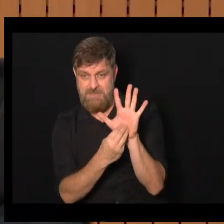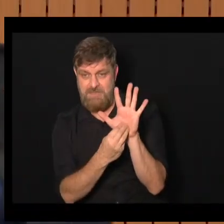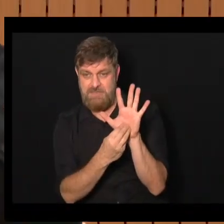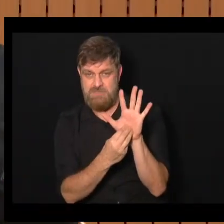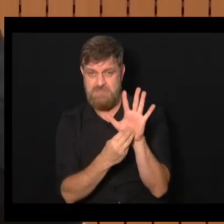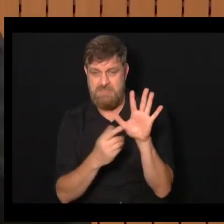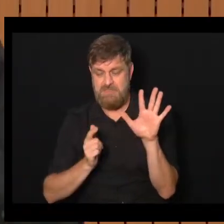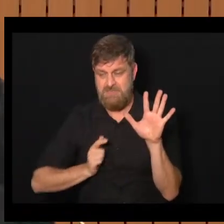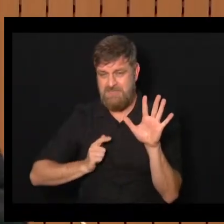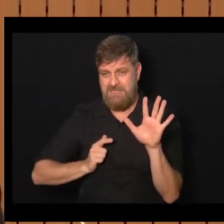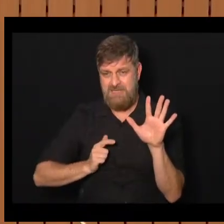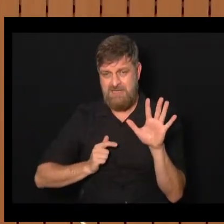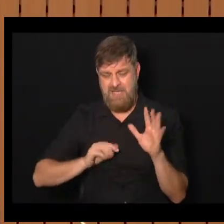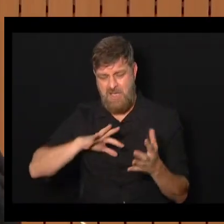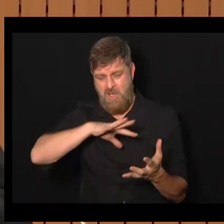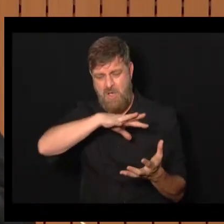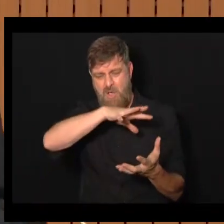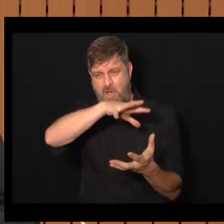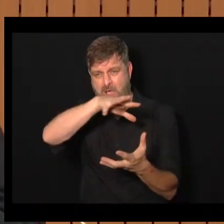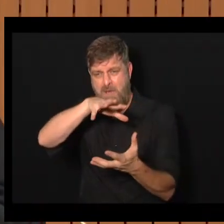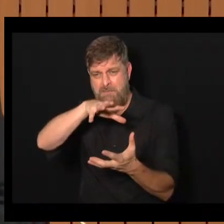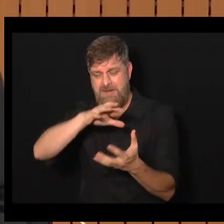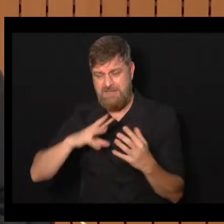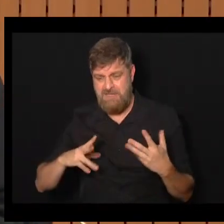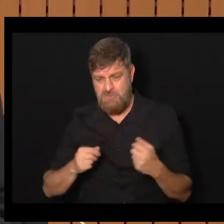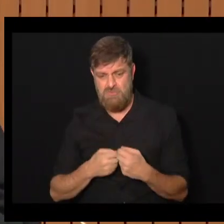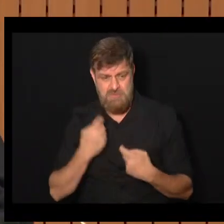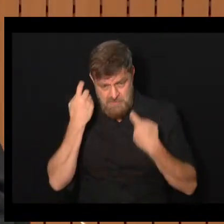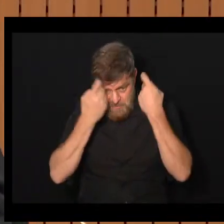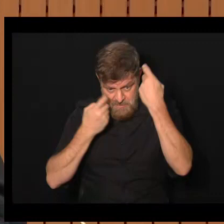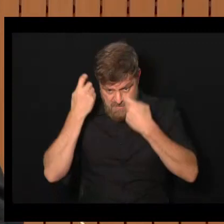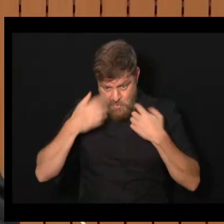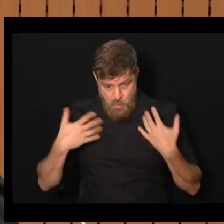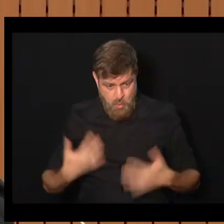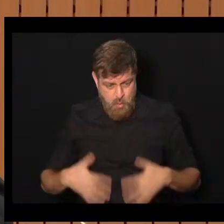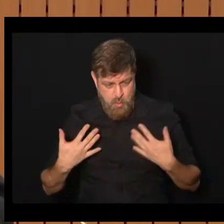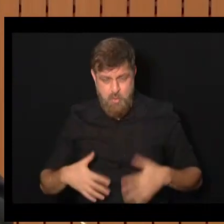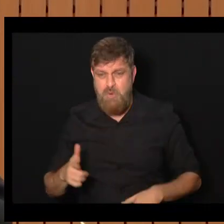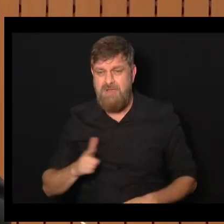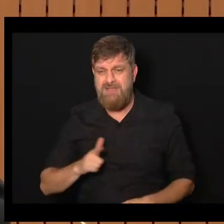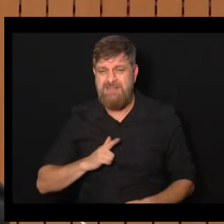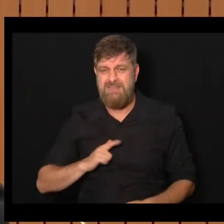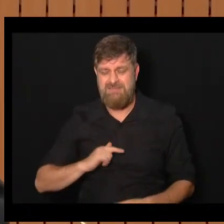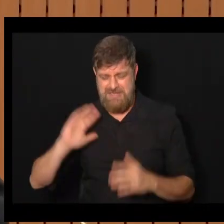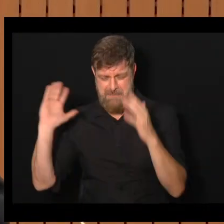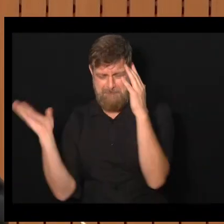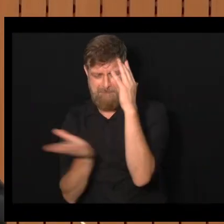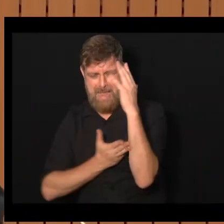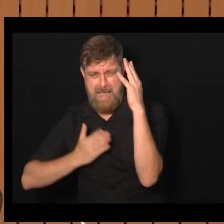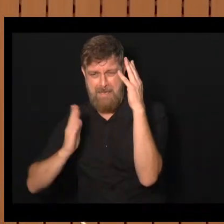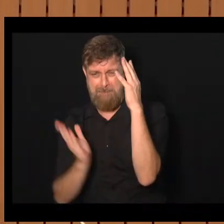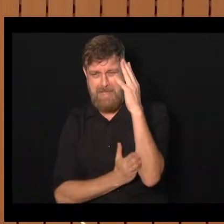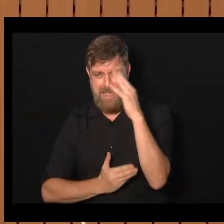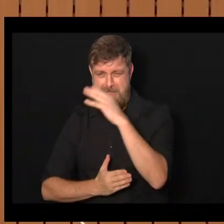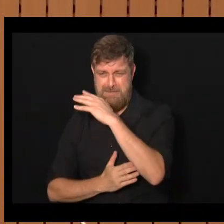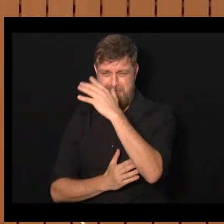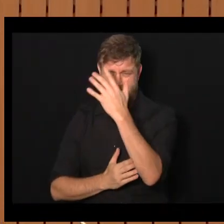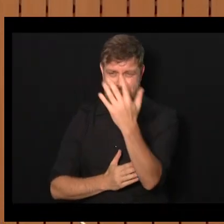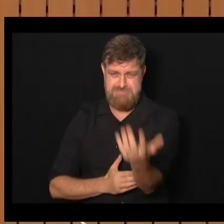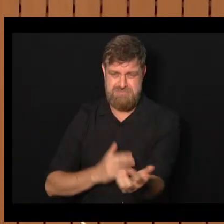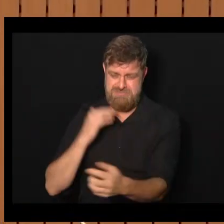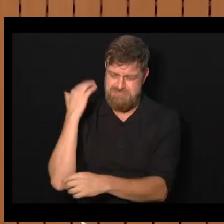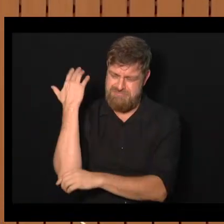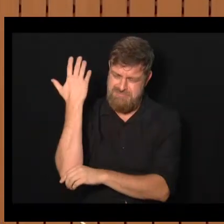deixado todo o planeta, literalmente, de cabelo em pé, né? A gente teve uma taxa de desmatamento nesse último mês